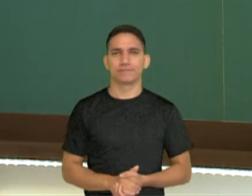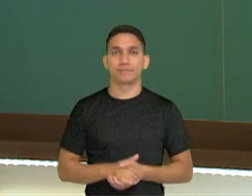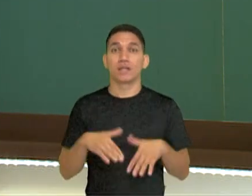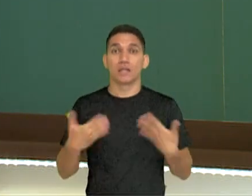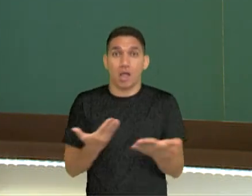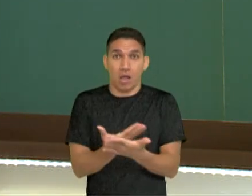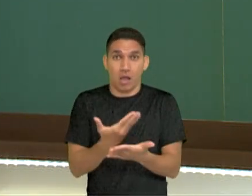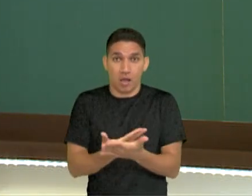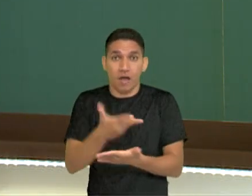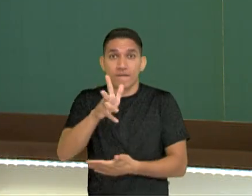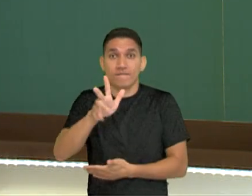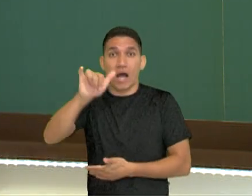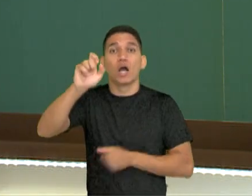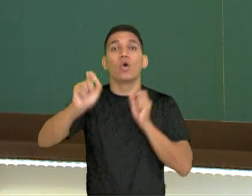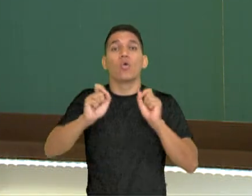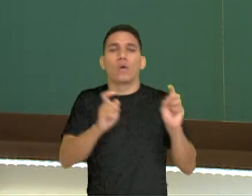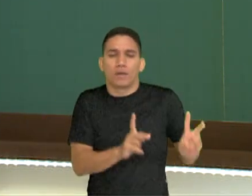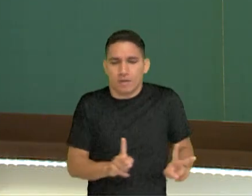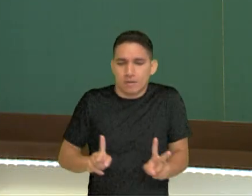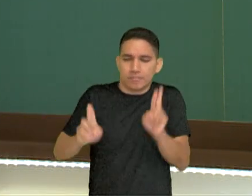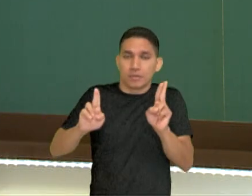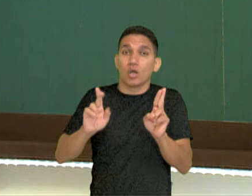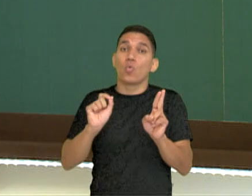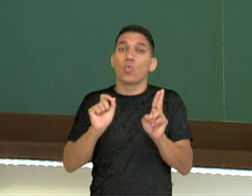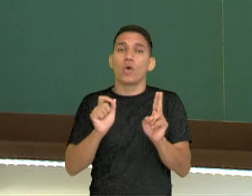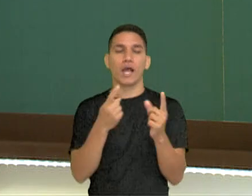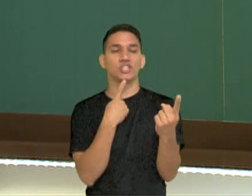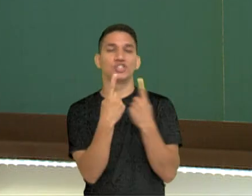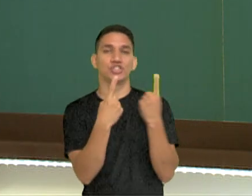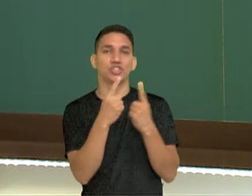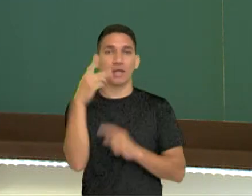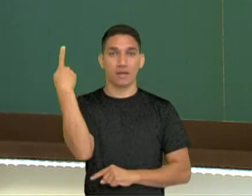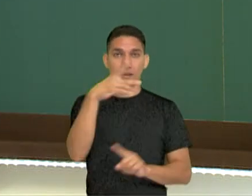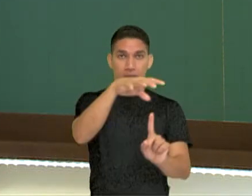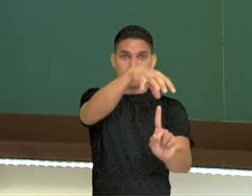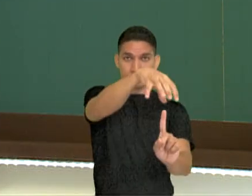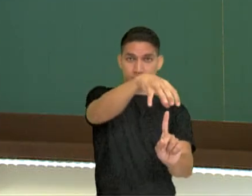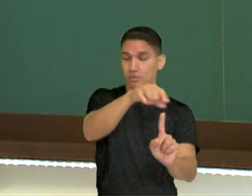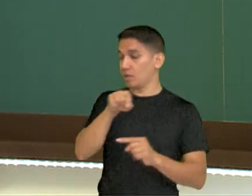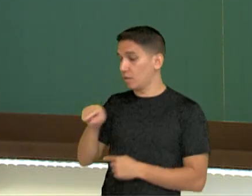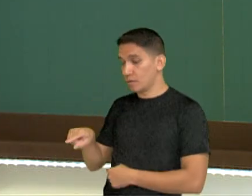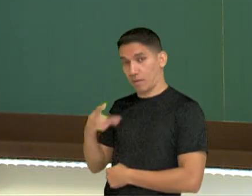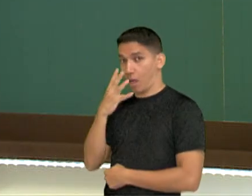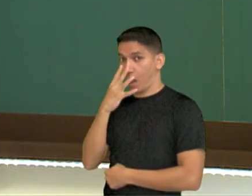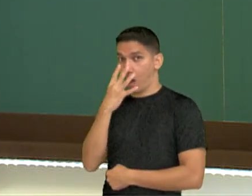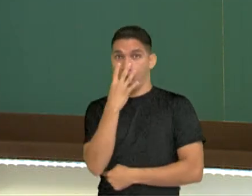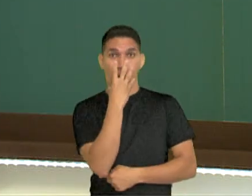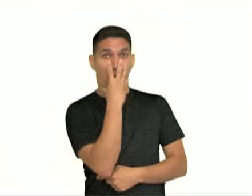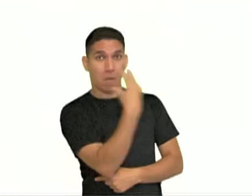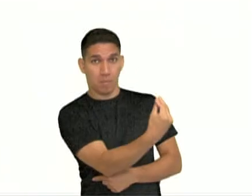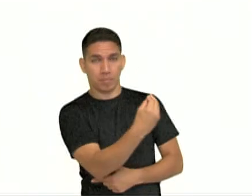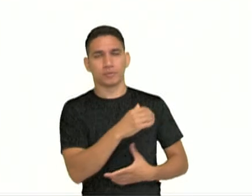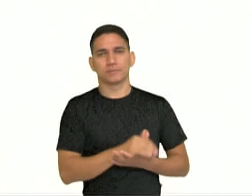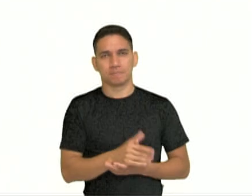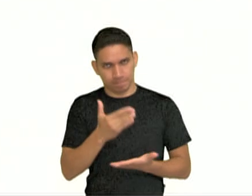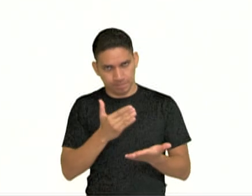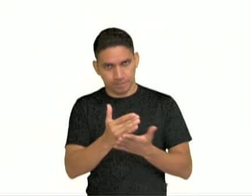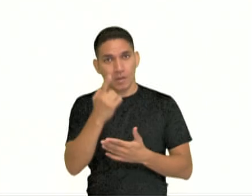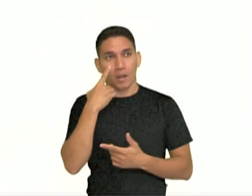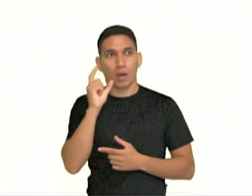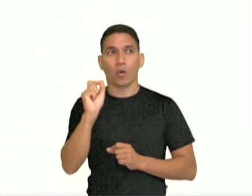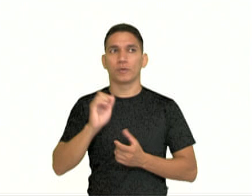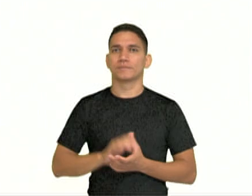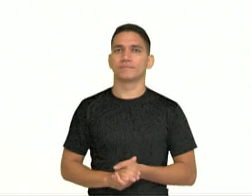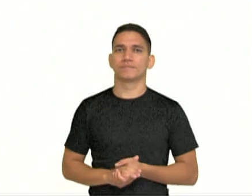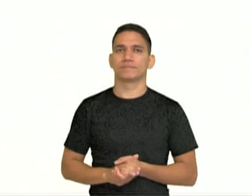Nesta aula, nós leremos trechos, então, de um diálogo entre o Pequeno Príncipe e a Raposa. Vamos lá?